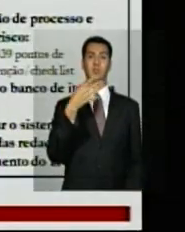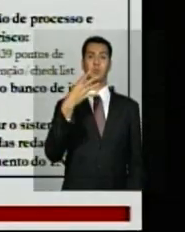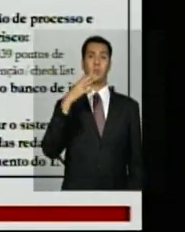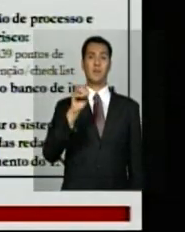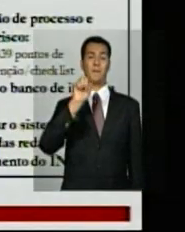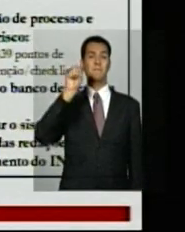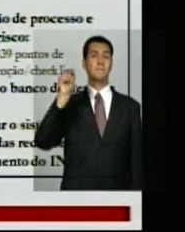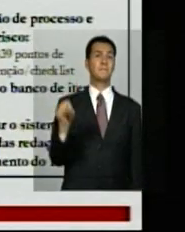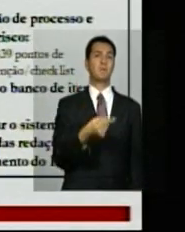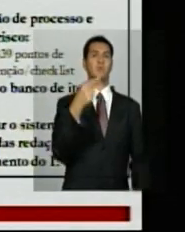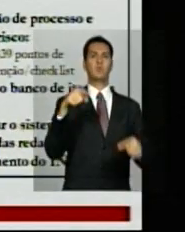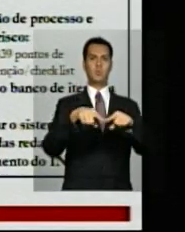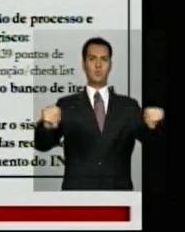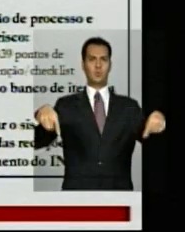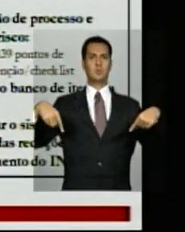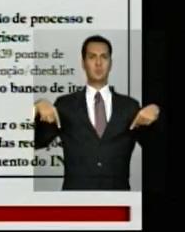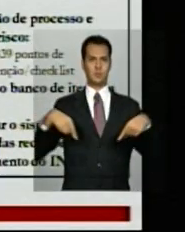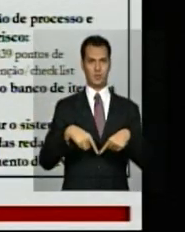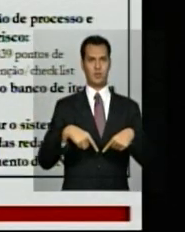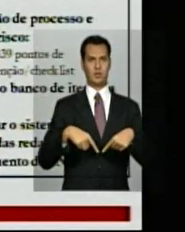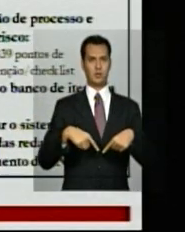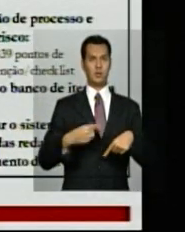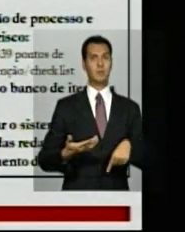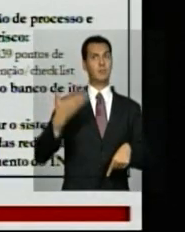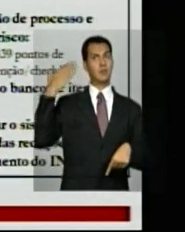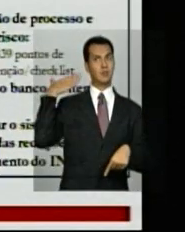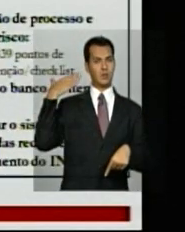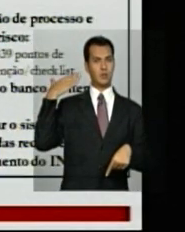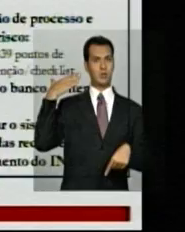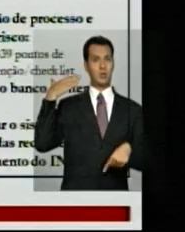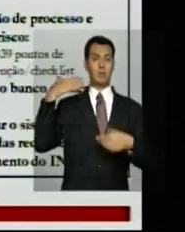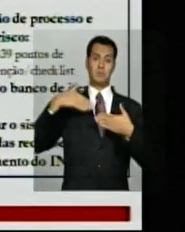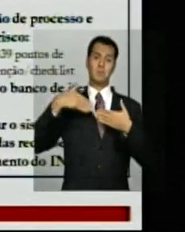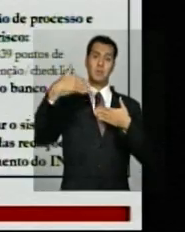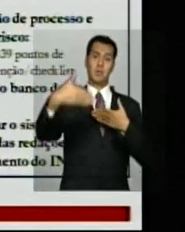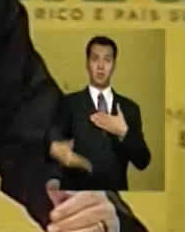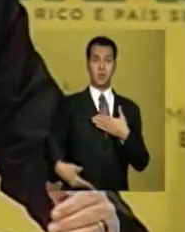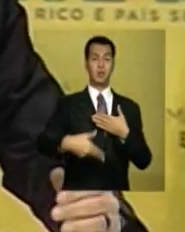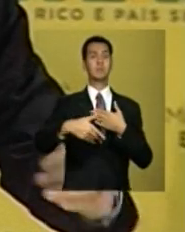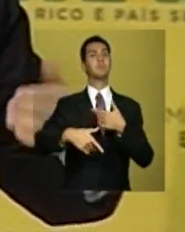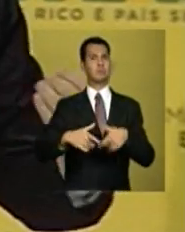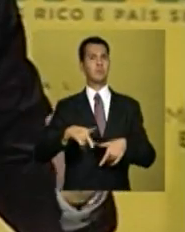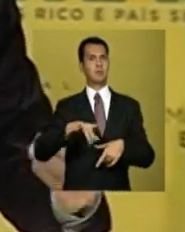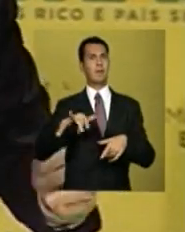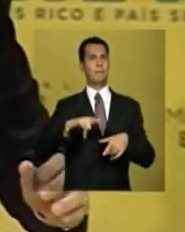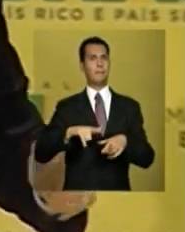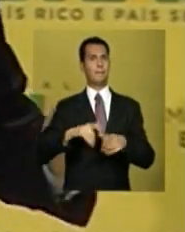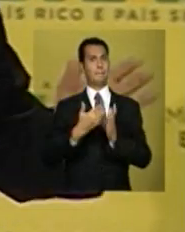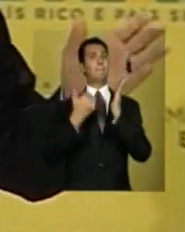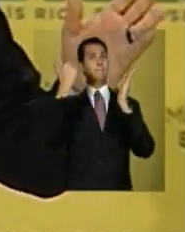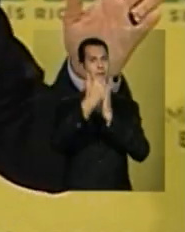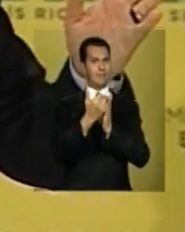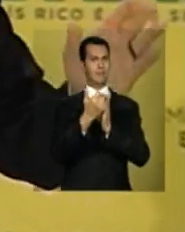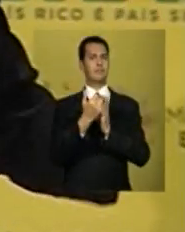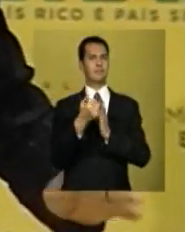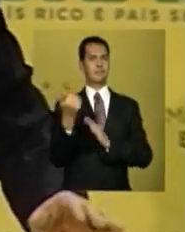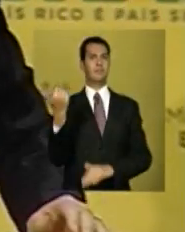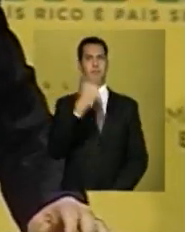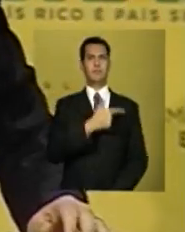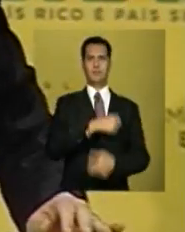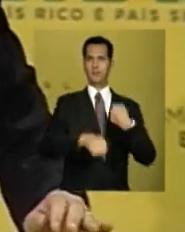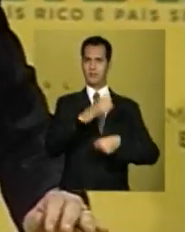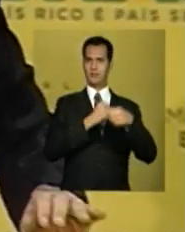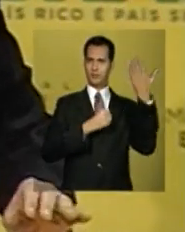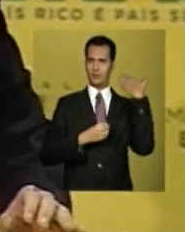aula são foram isso foi vai depender das inscrições seguramente deverá ser maior do que nós tivemos o ano passado nós